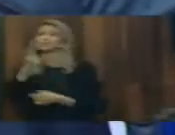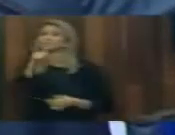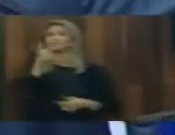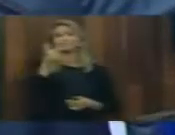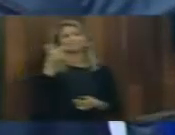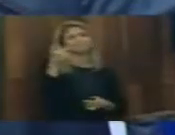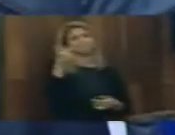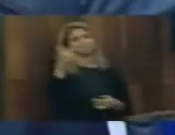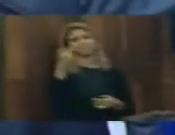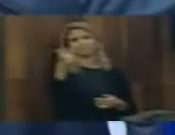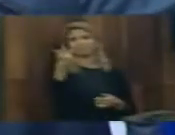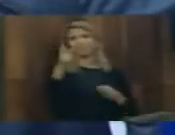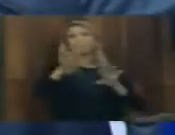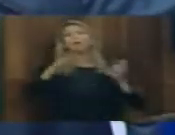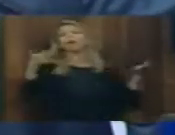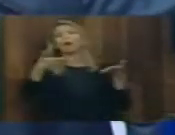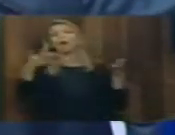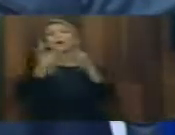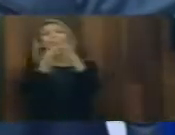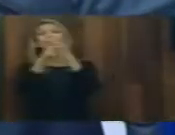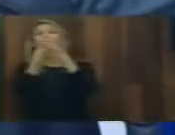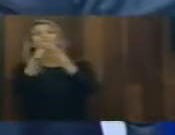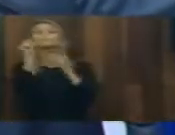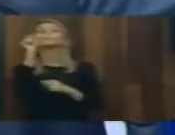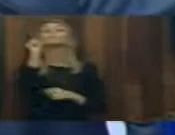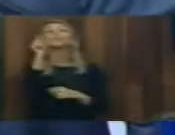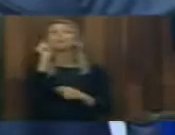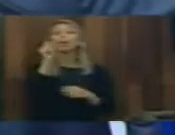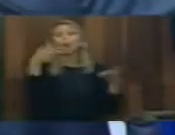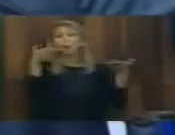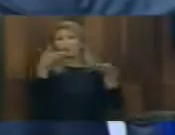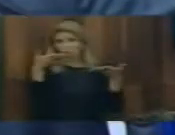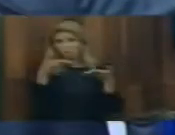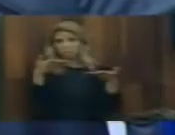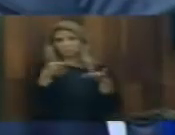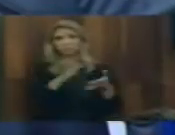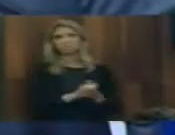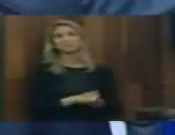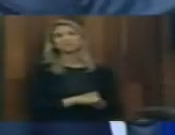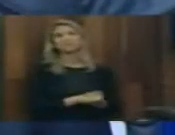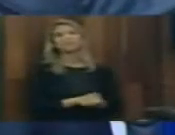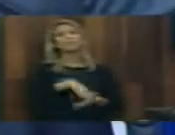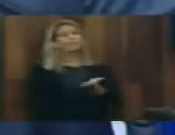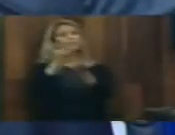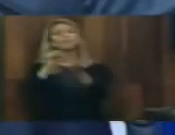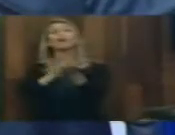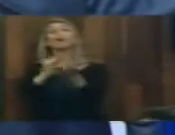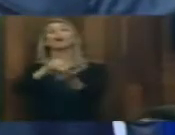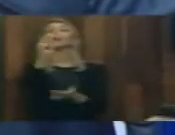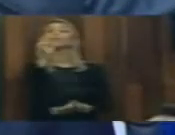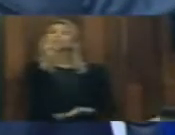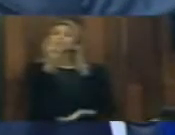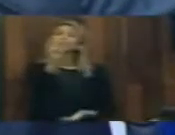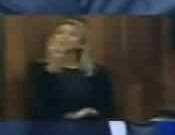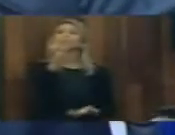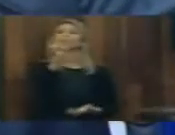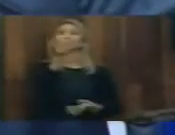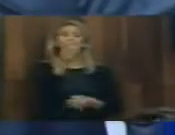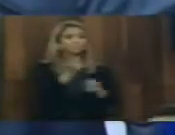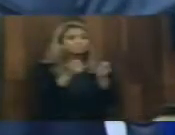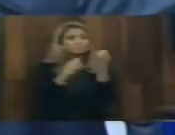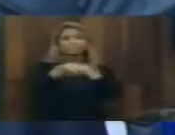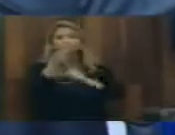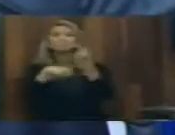contendo. E essa manutenção existe hoje, que é falta de logística, que existe já um processo,